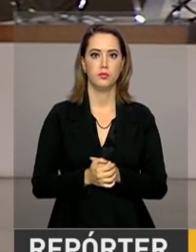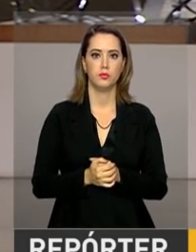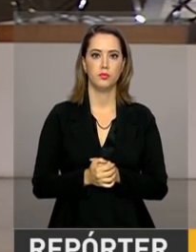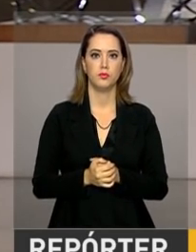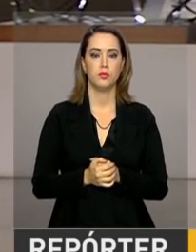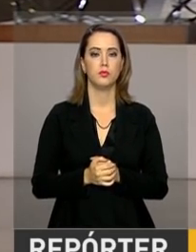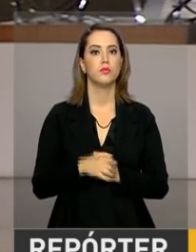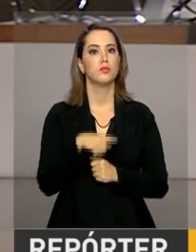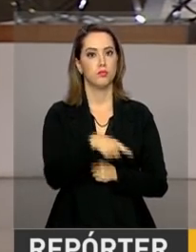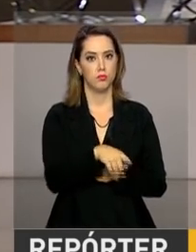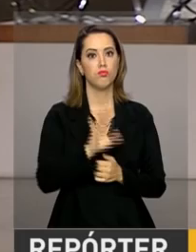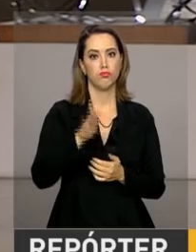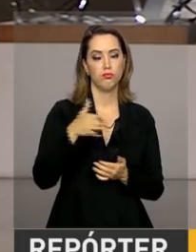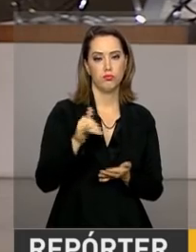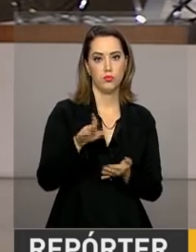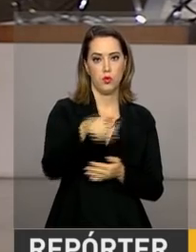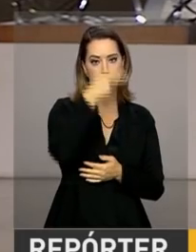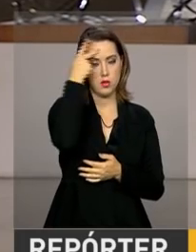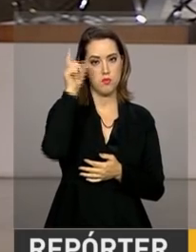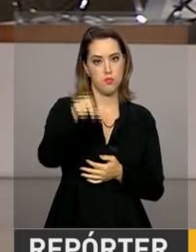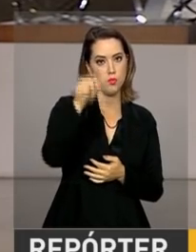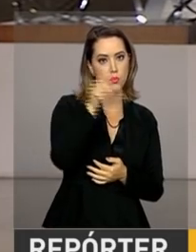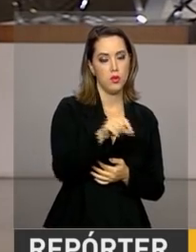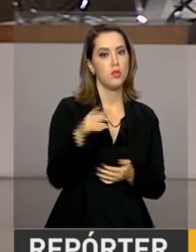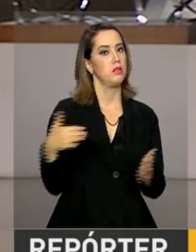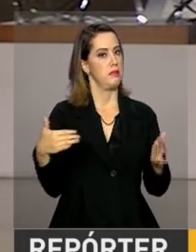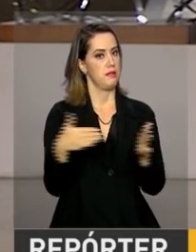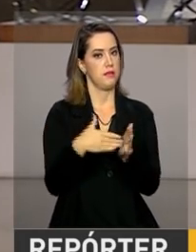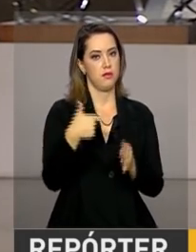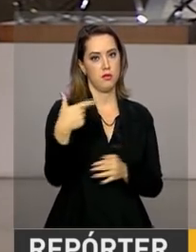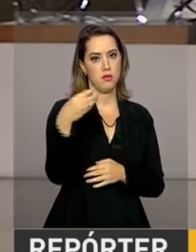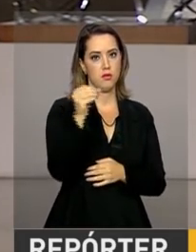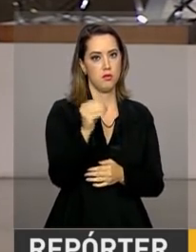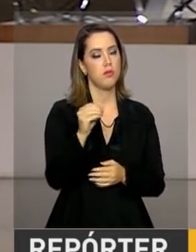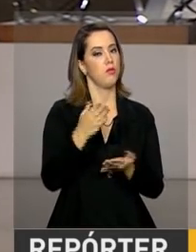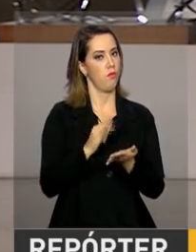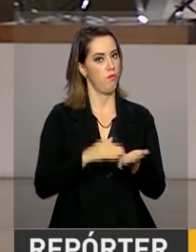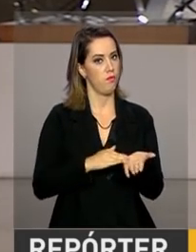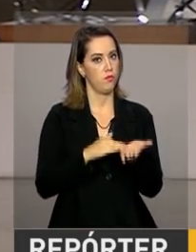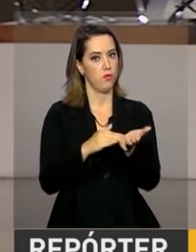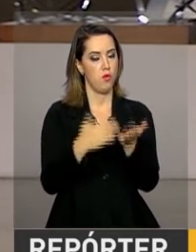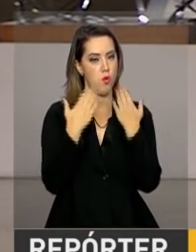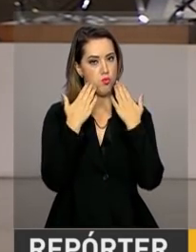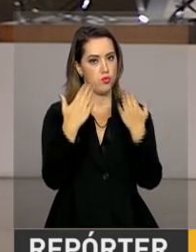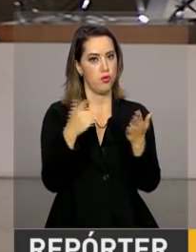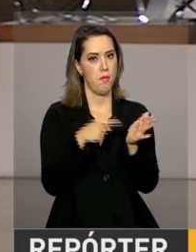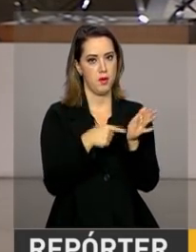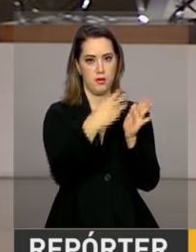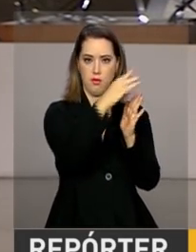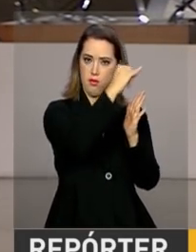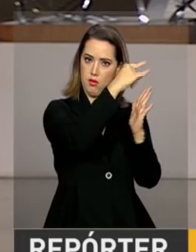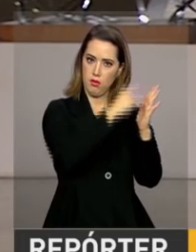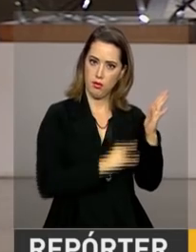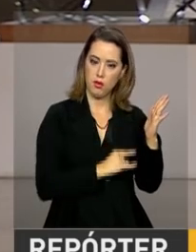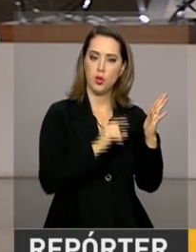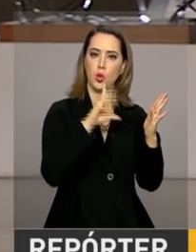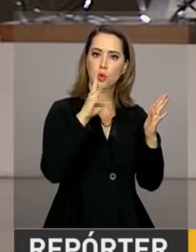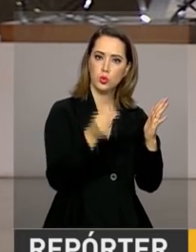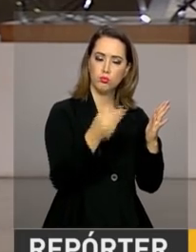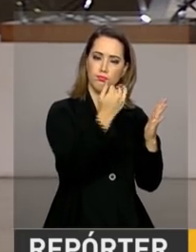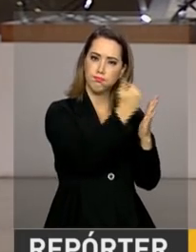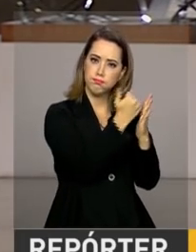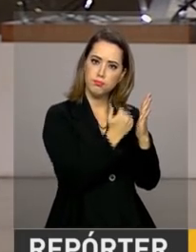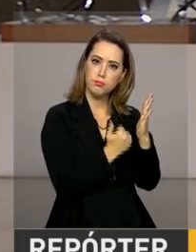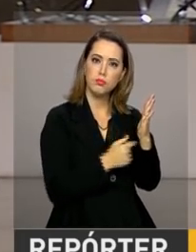siteprouni. Os pré-selecionados tem até o próximo dia 20 para apresentar nas instituições de ensino a documentação necessária que